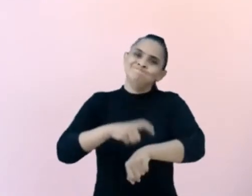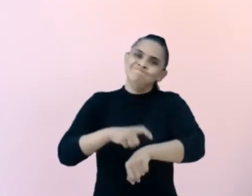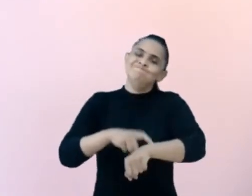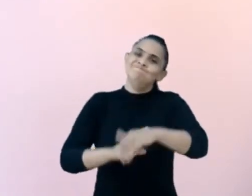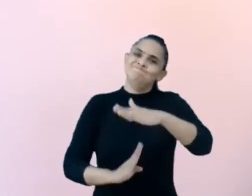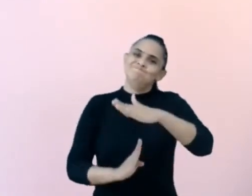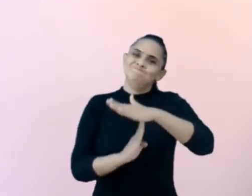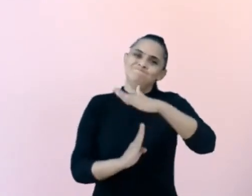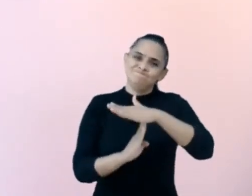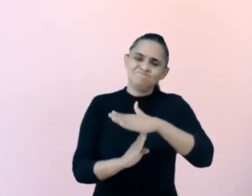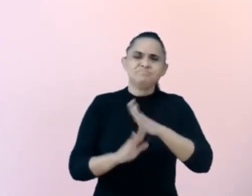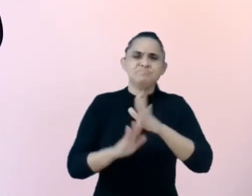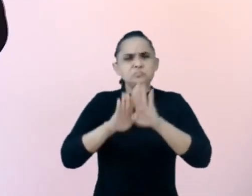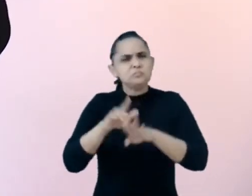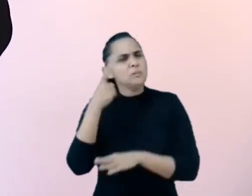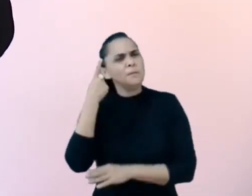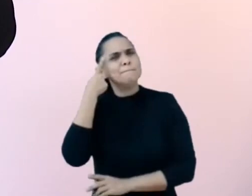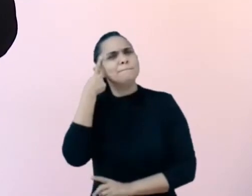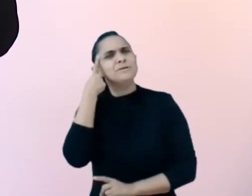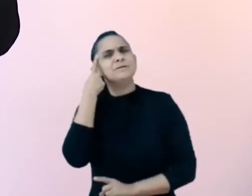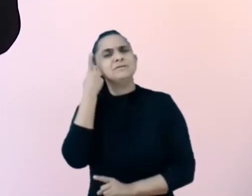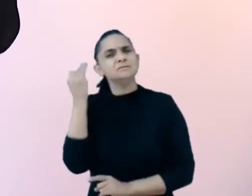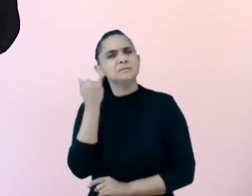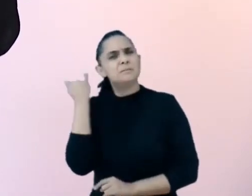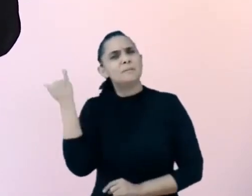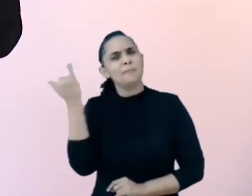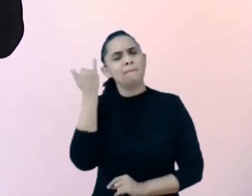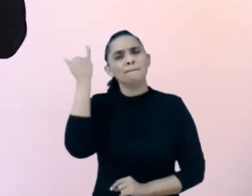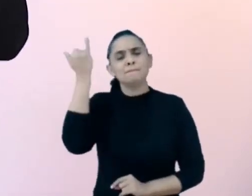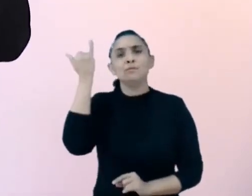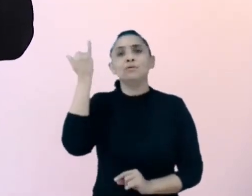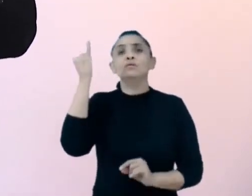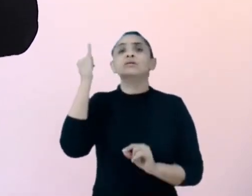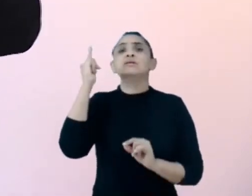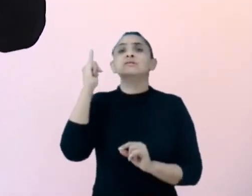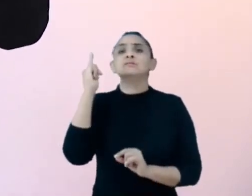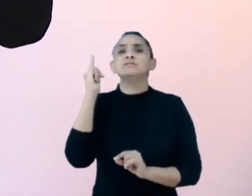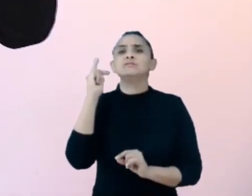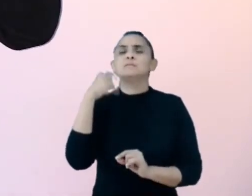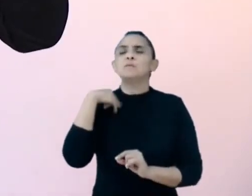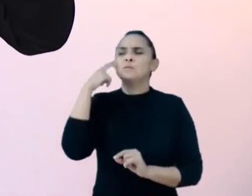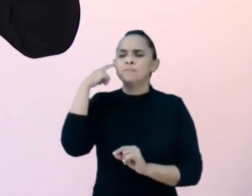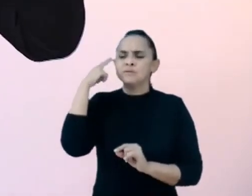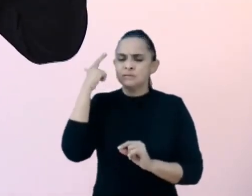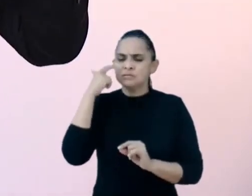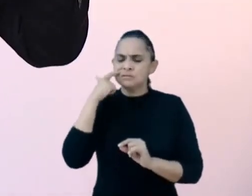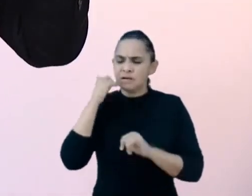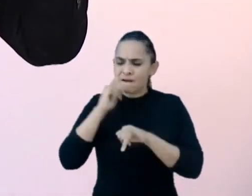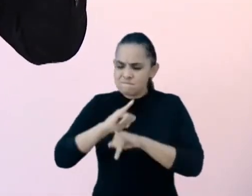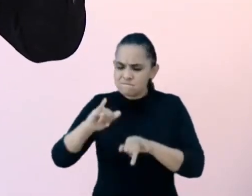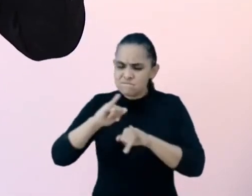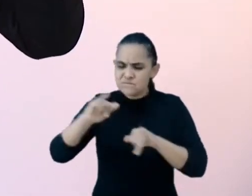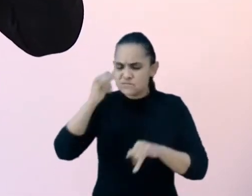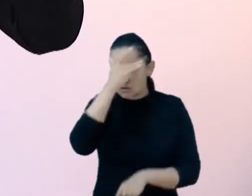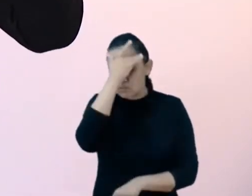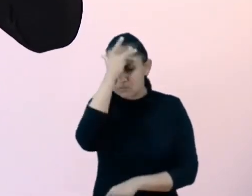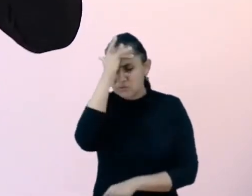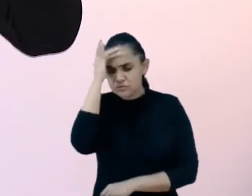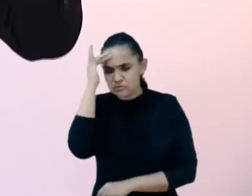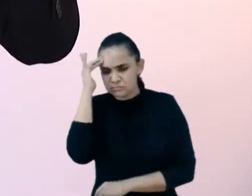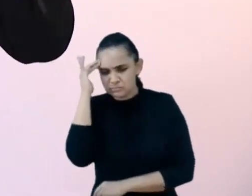vamos pensar nisso. É muito importante nós tirarmos tempo para falar com as pessoas que têm uma